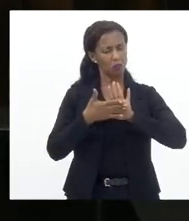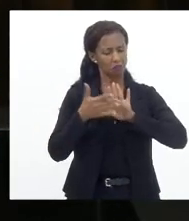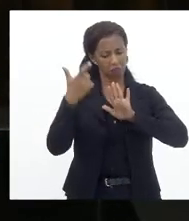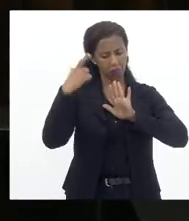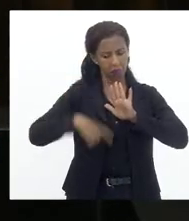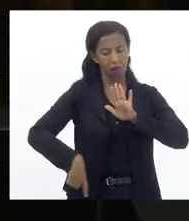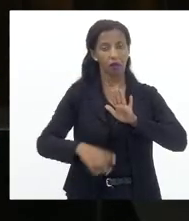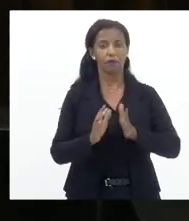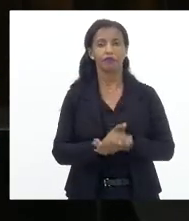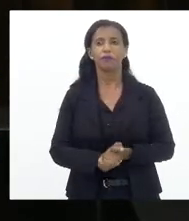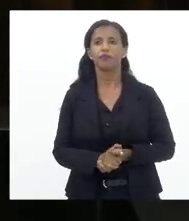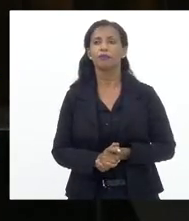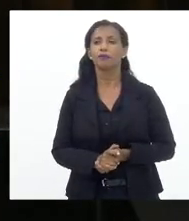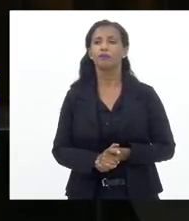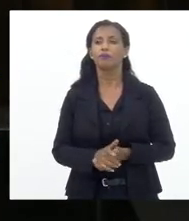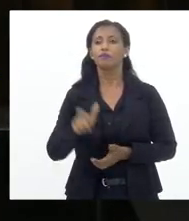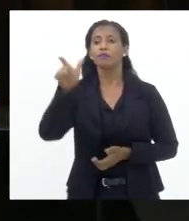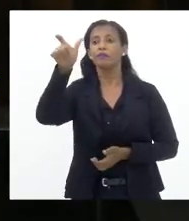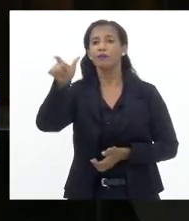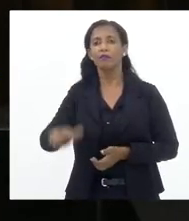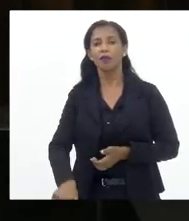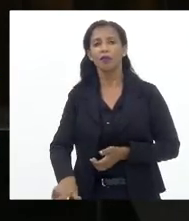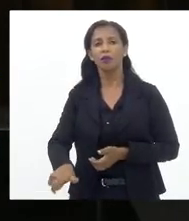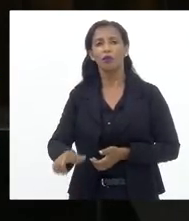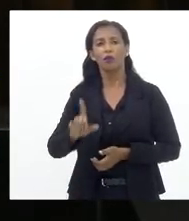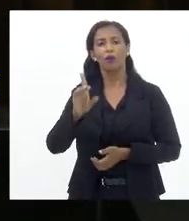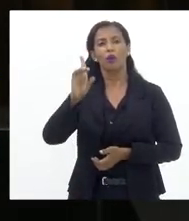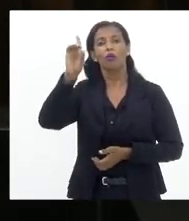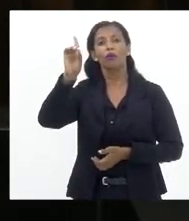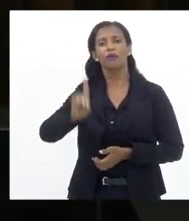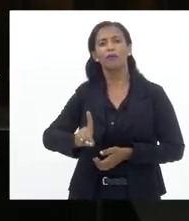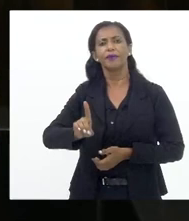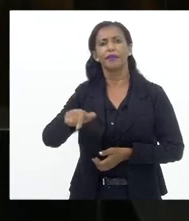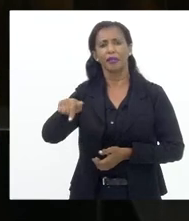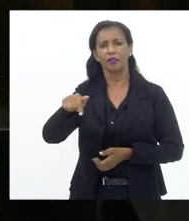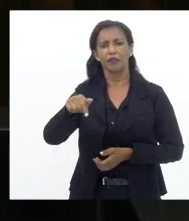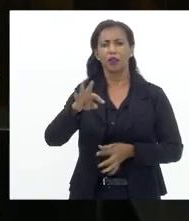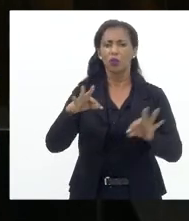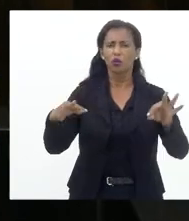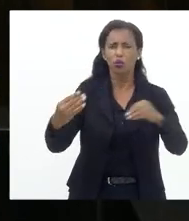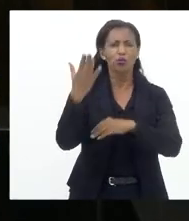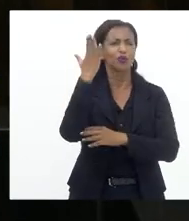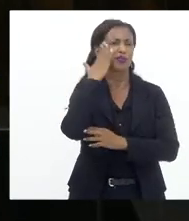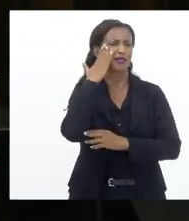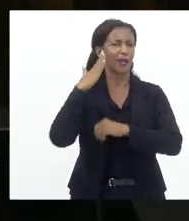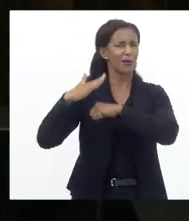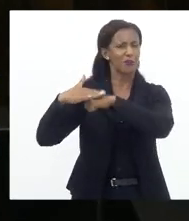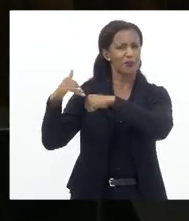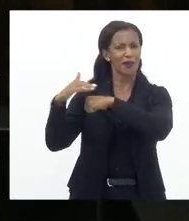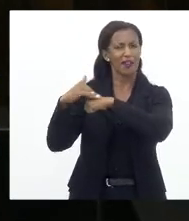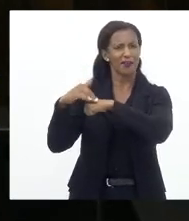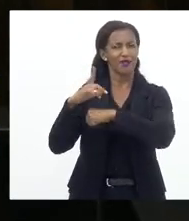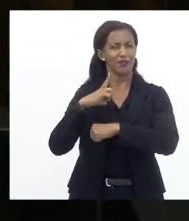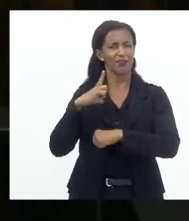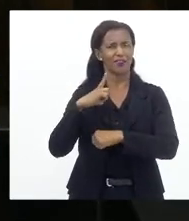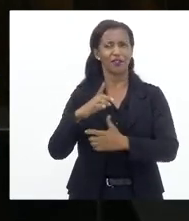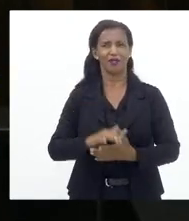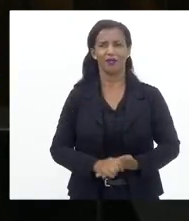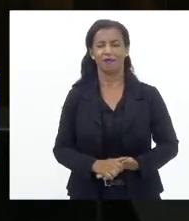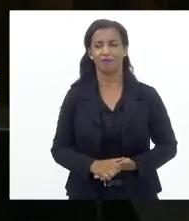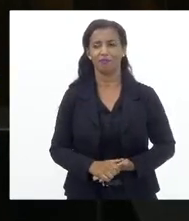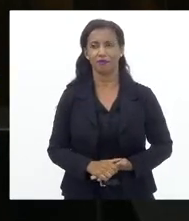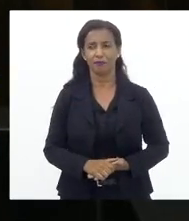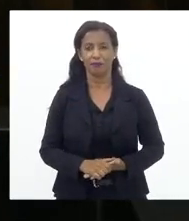que é questão da pessoa com deficiência todo mundo sabe do carinho que eu tenho pela pauta